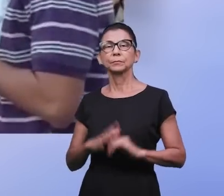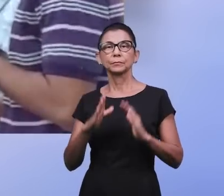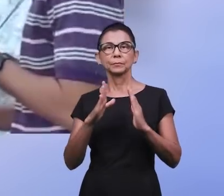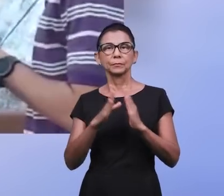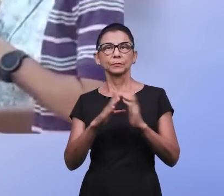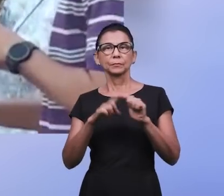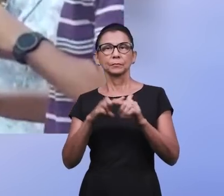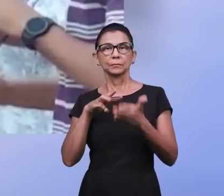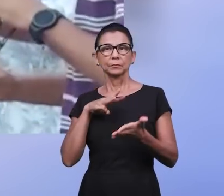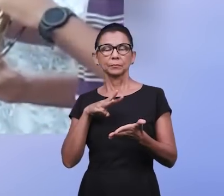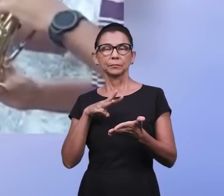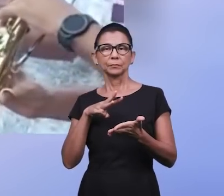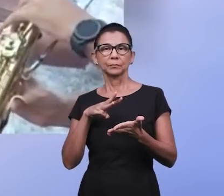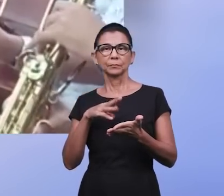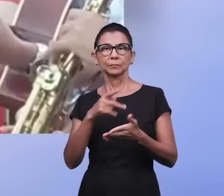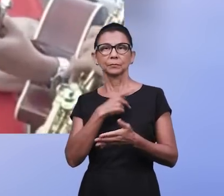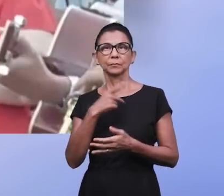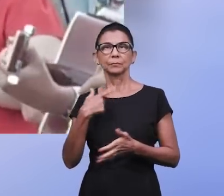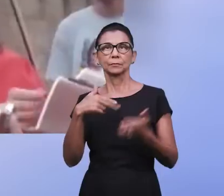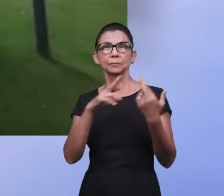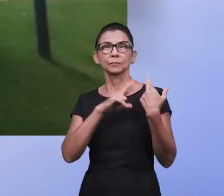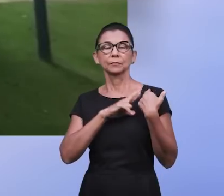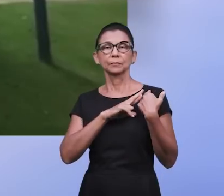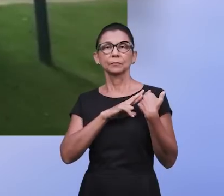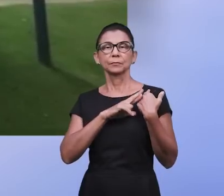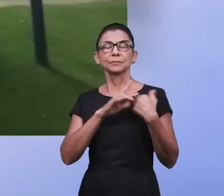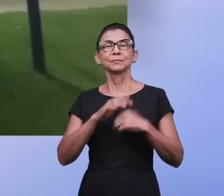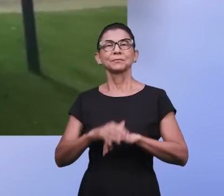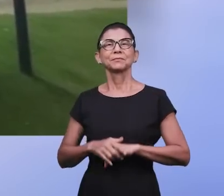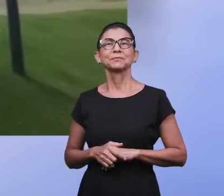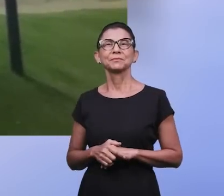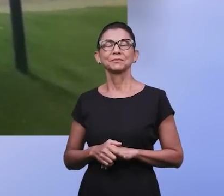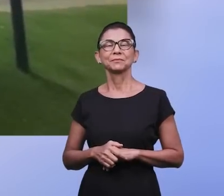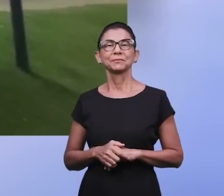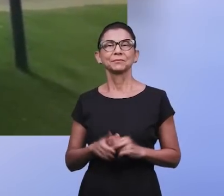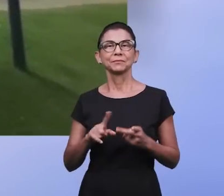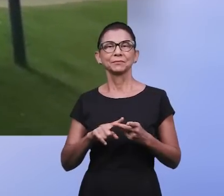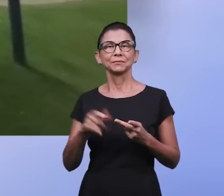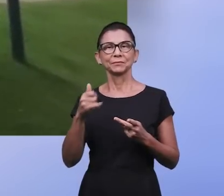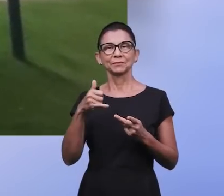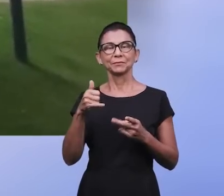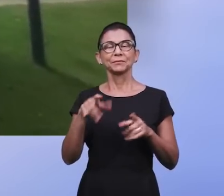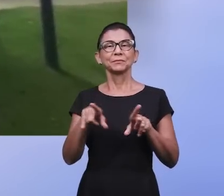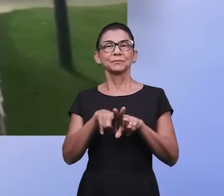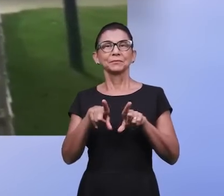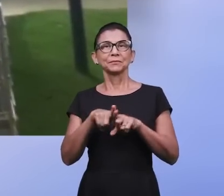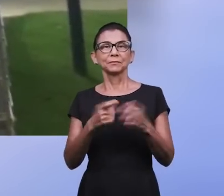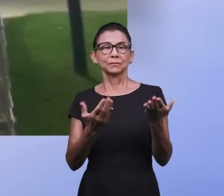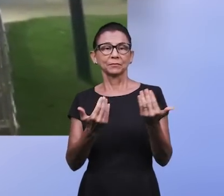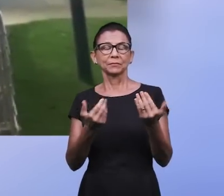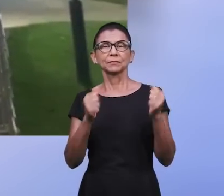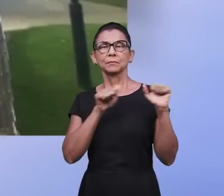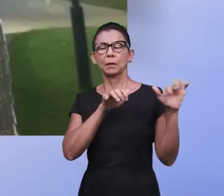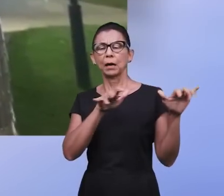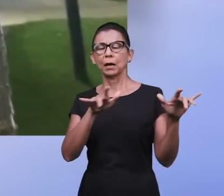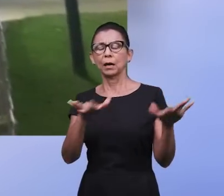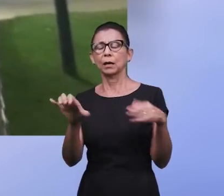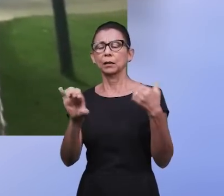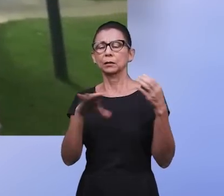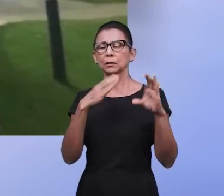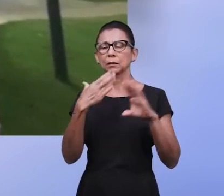José Ramos, assistida pelo ungido Thieres. E os jovens saíram pelas ruas cantando louvores,